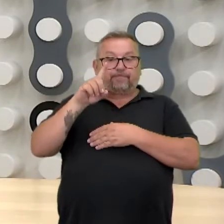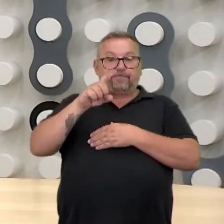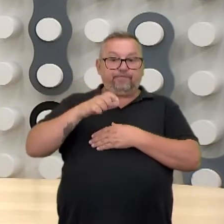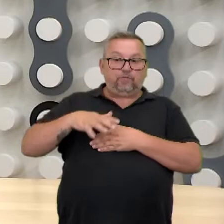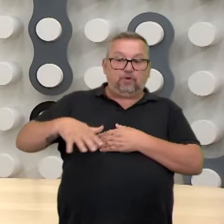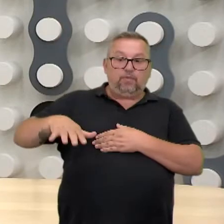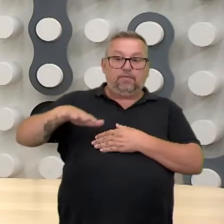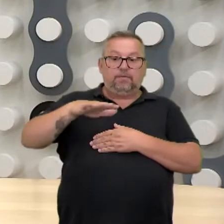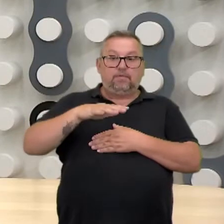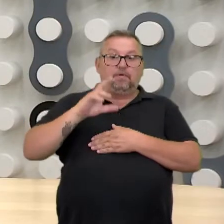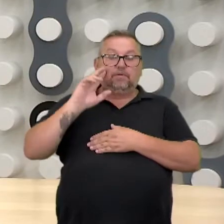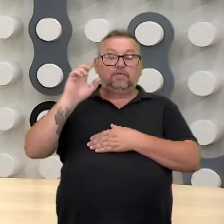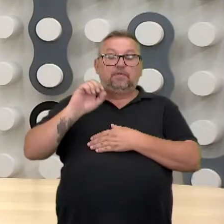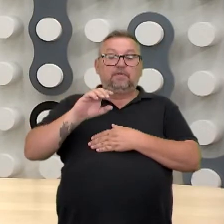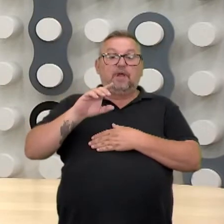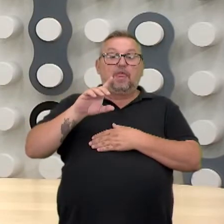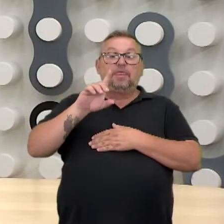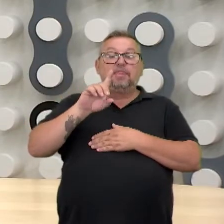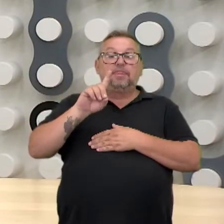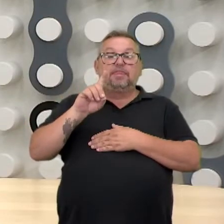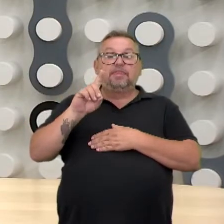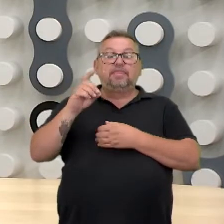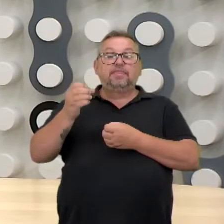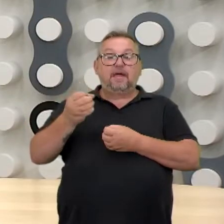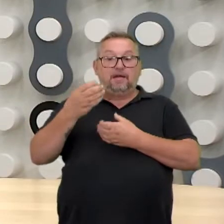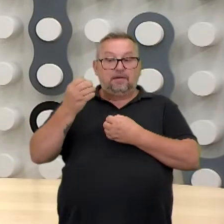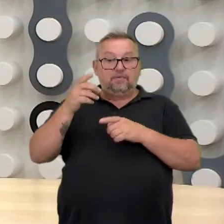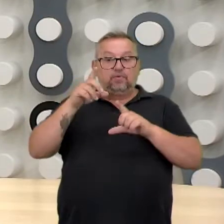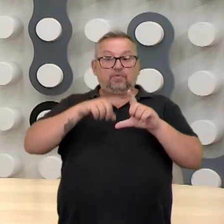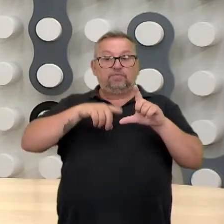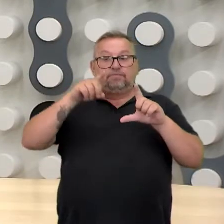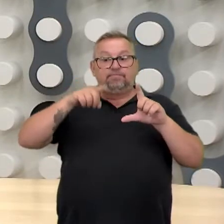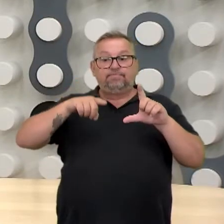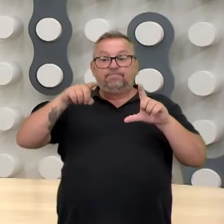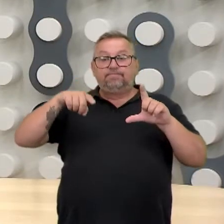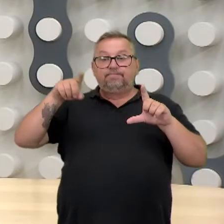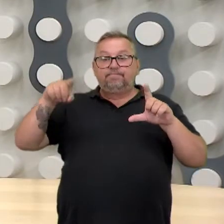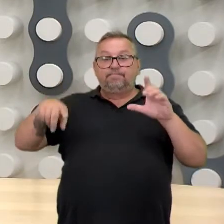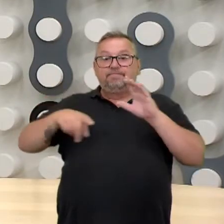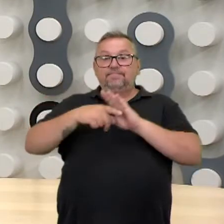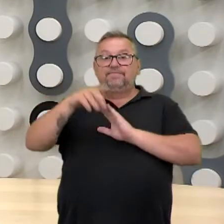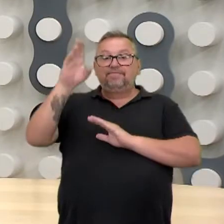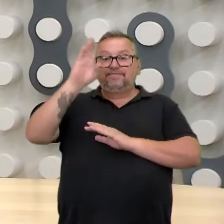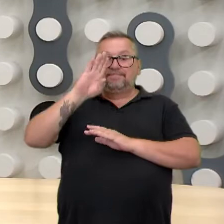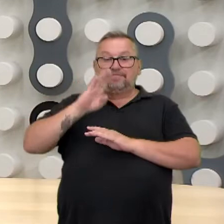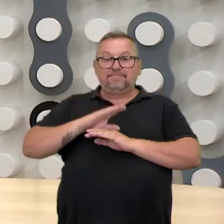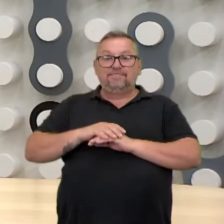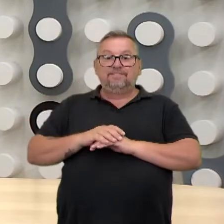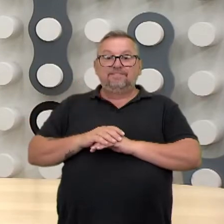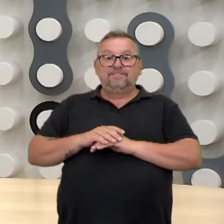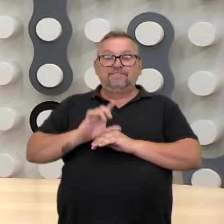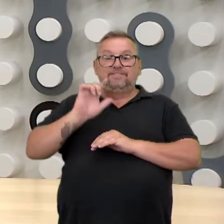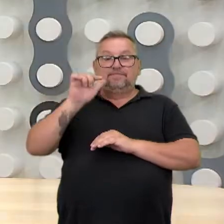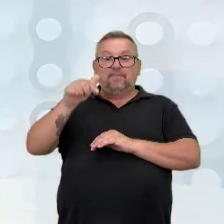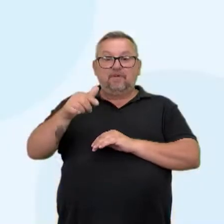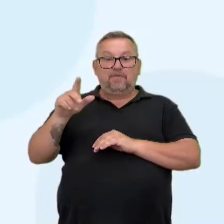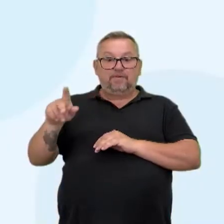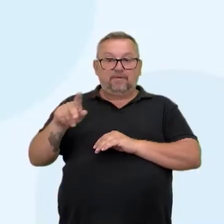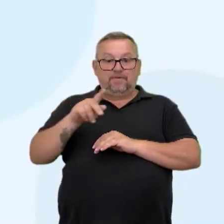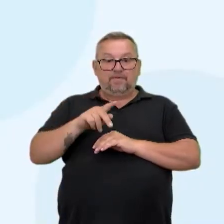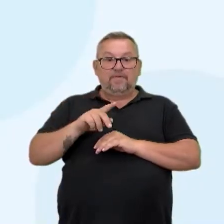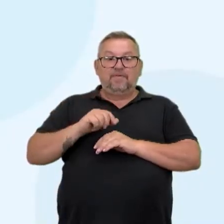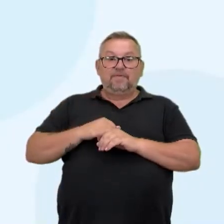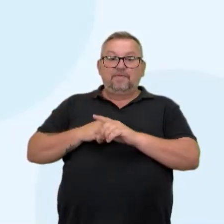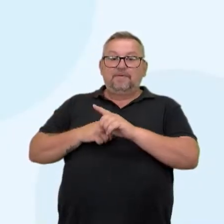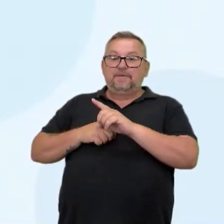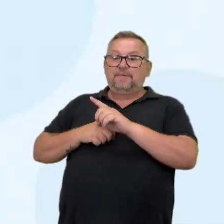de estimativas para a população aqui no Brasil, tá certo? Eu vou estar mexendo aqui para vocês, aí depois o professor e o próprio